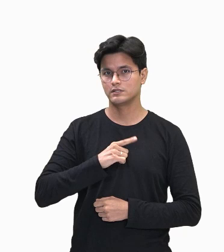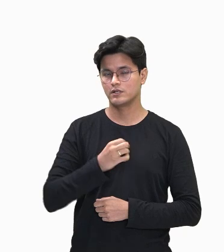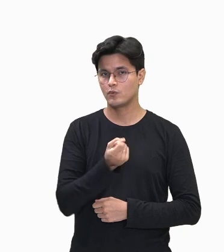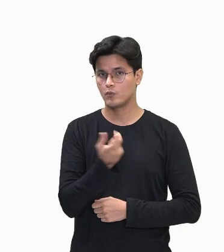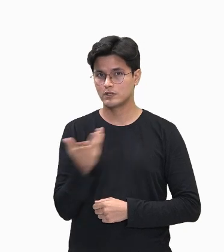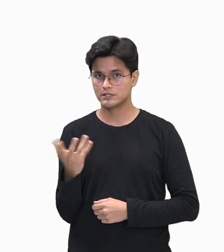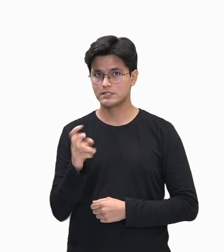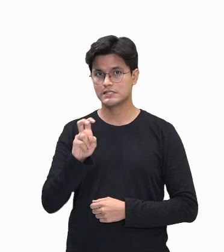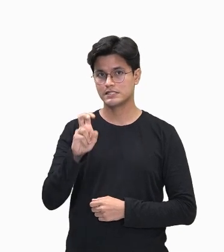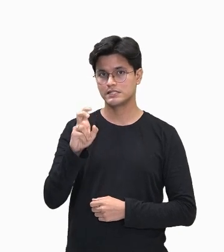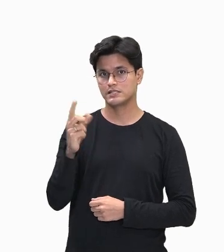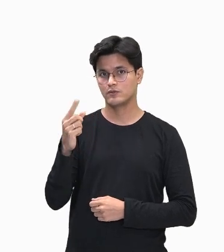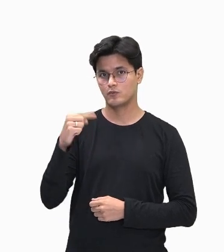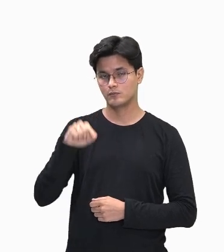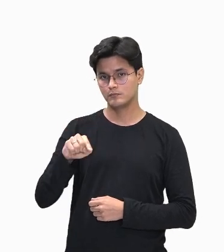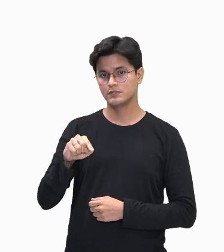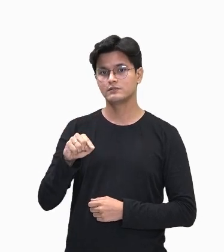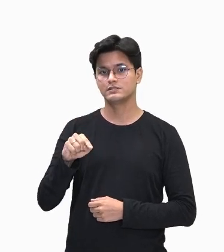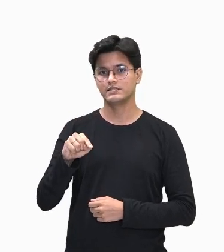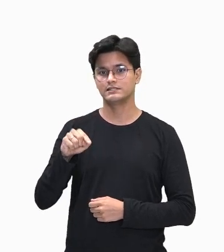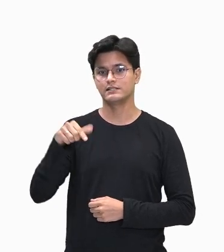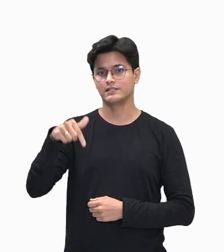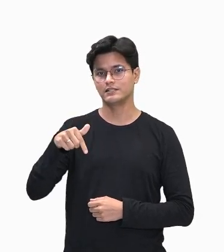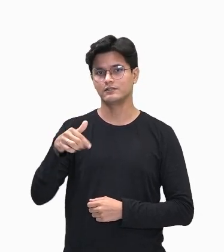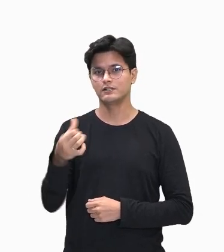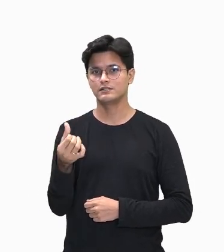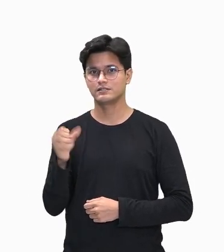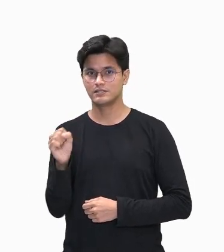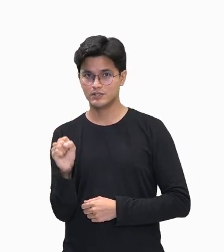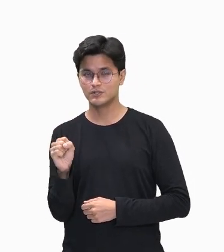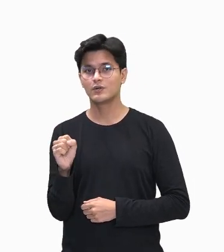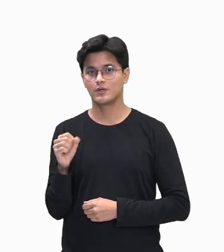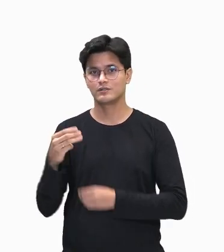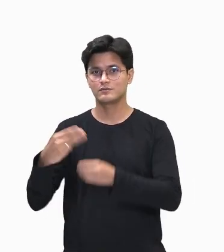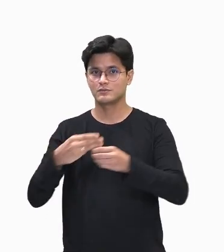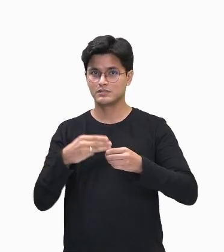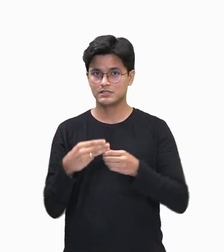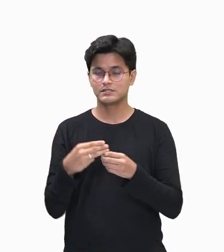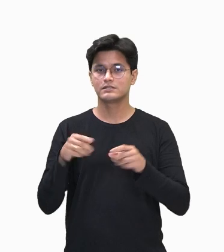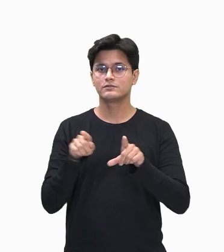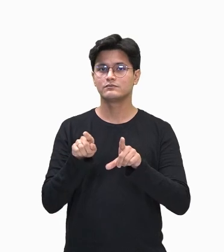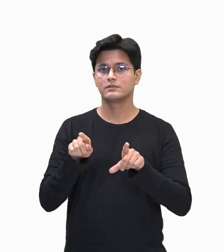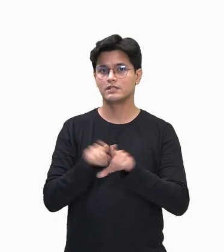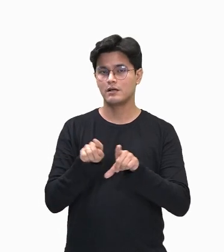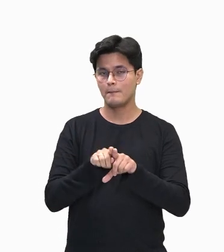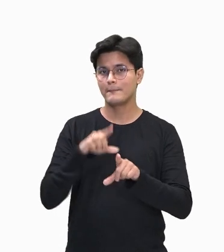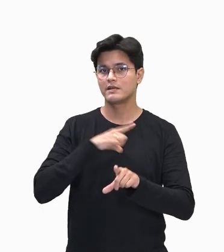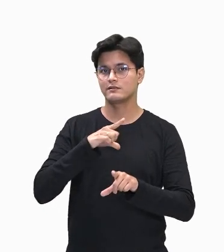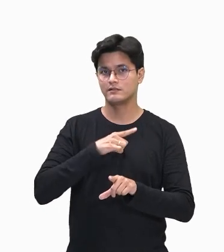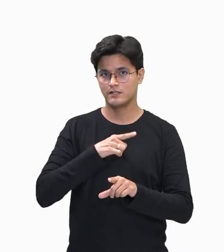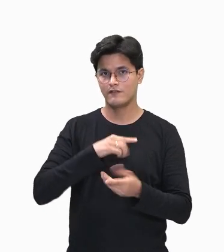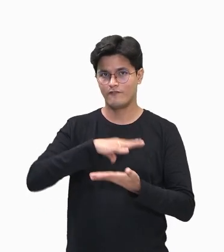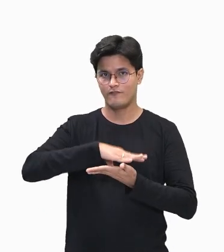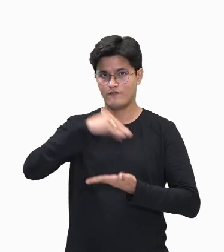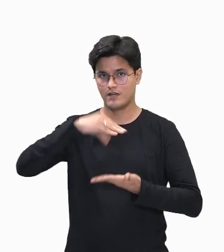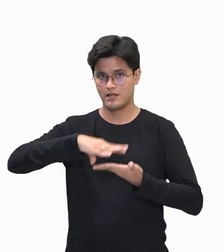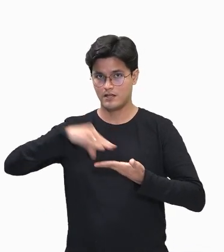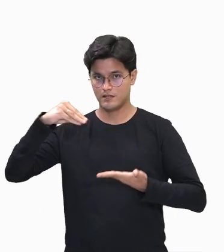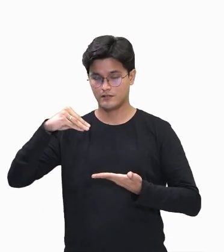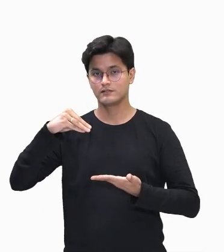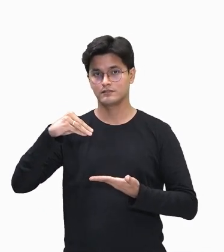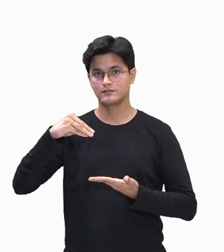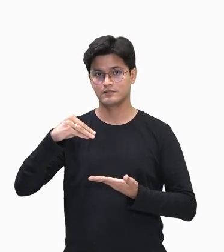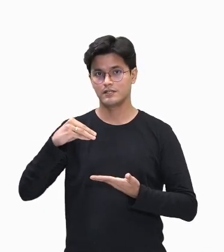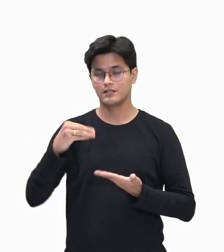5.568 municípios, além do nosso distrito insular de Fernando de Noronha, nosso arquipélago que está